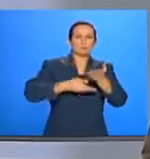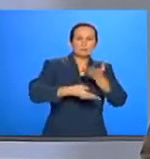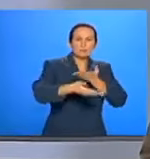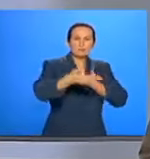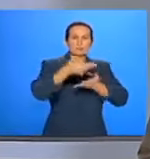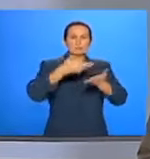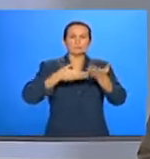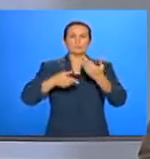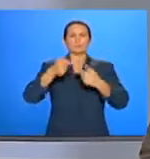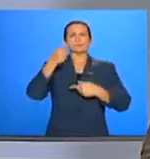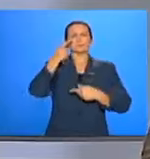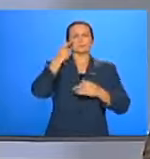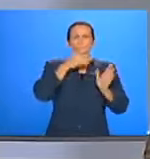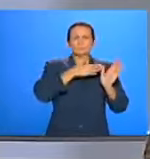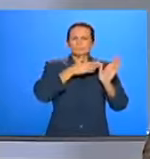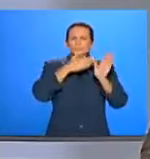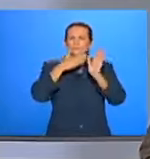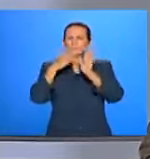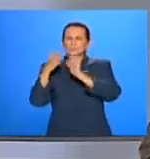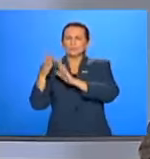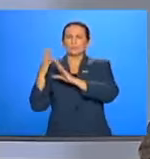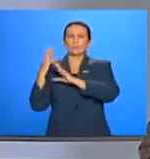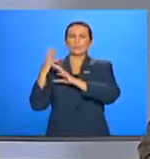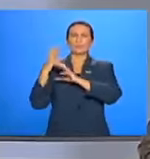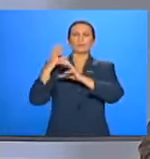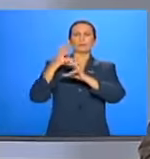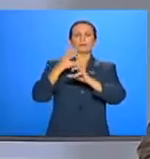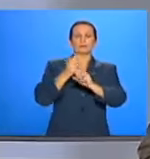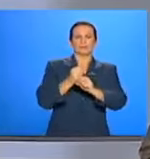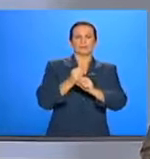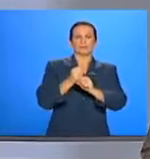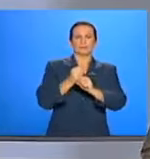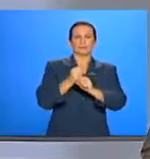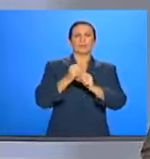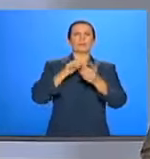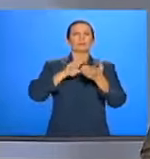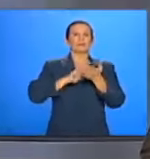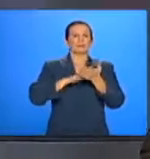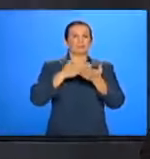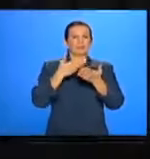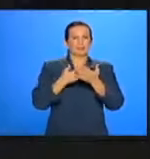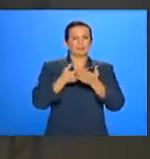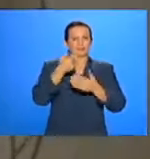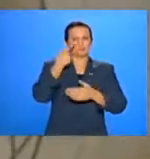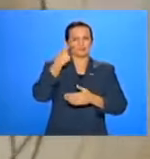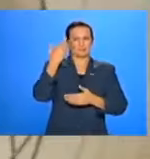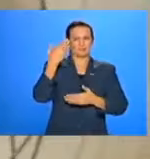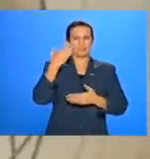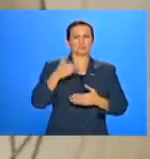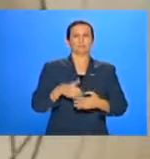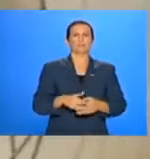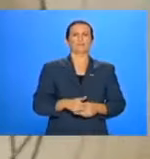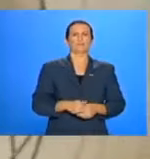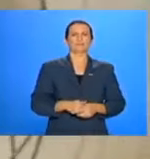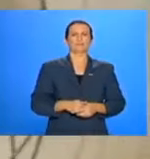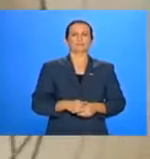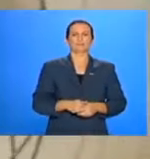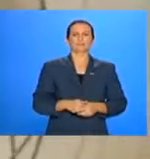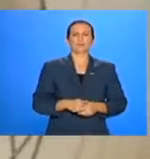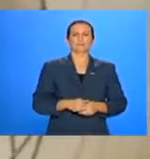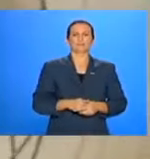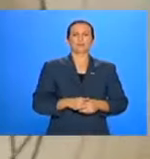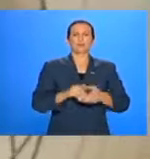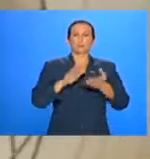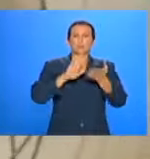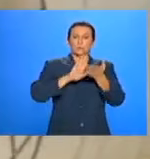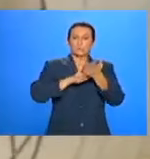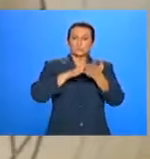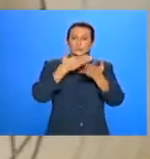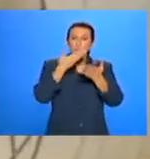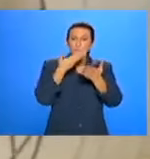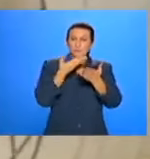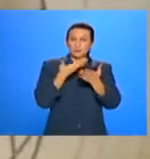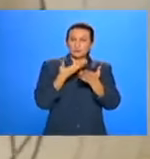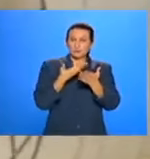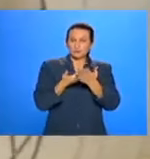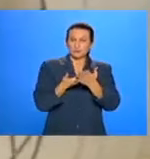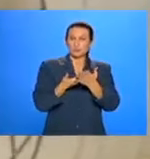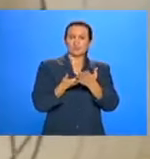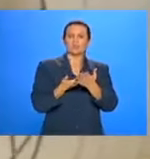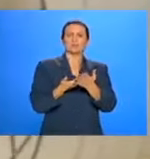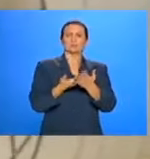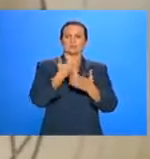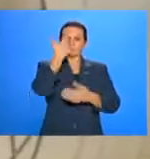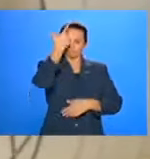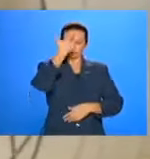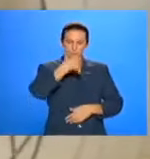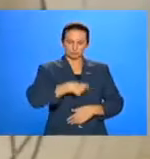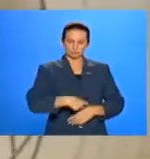Assista agora ao depoimento do intérprete sobre este assunto. O intérprete, ele